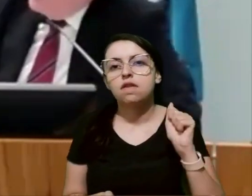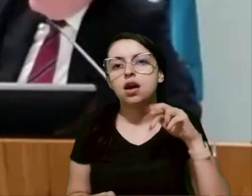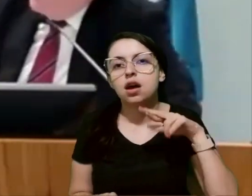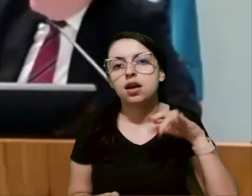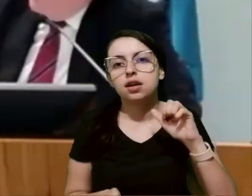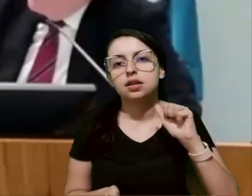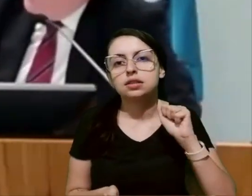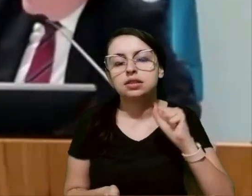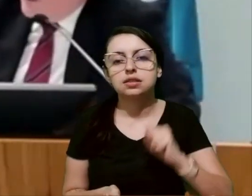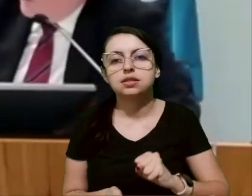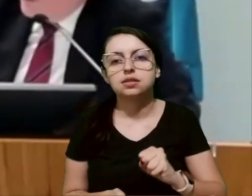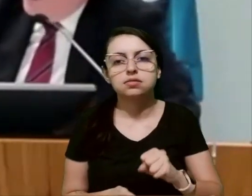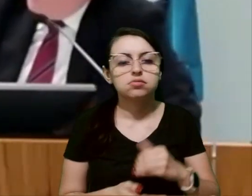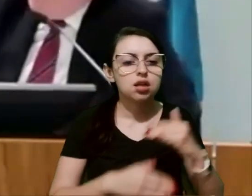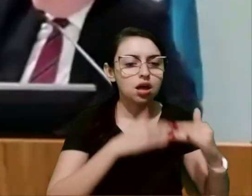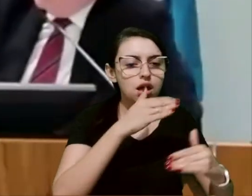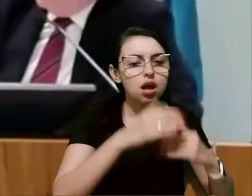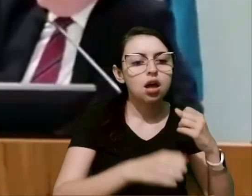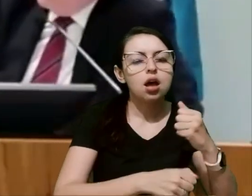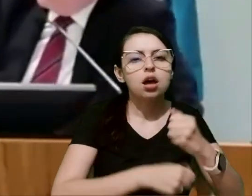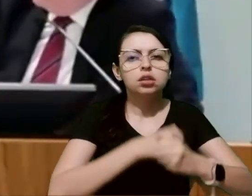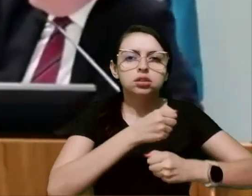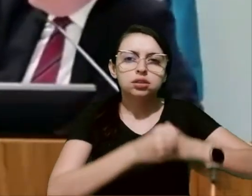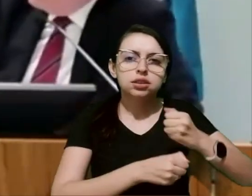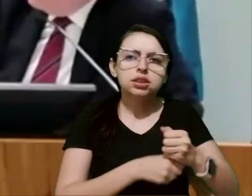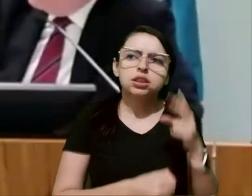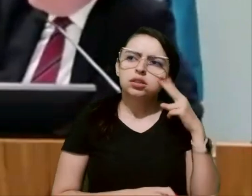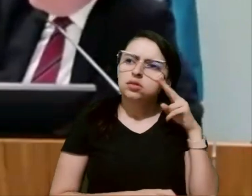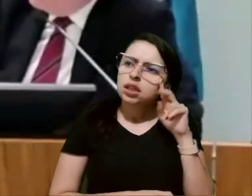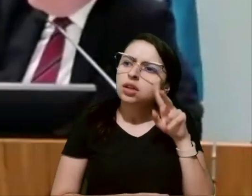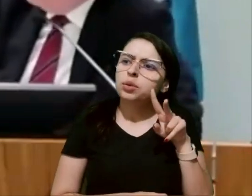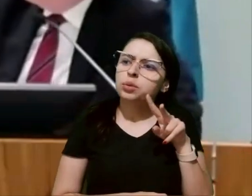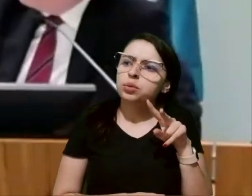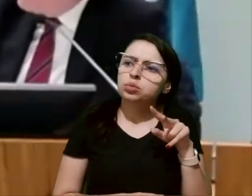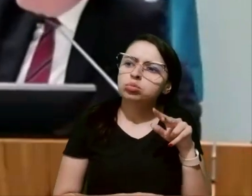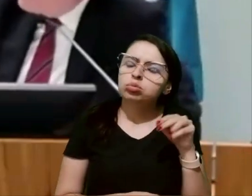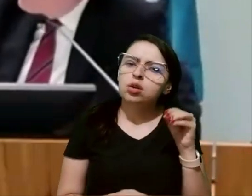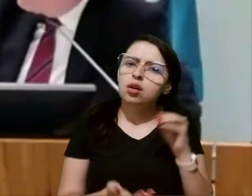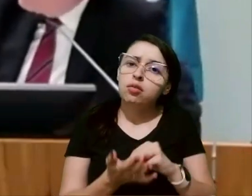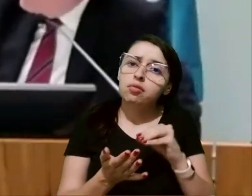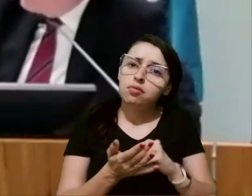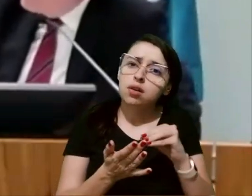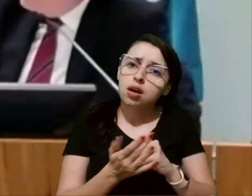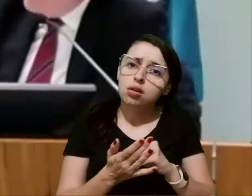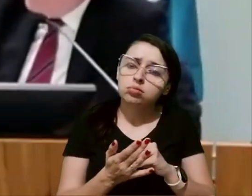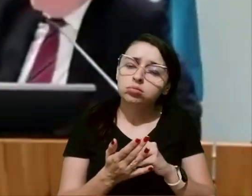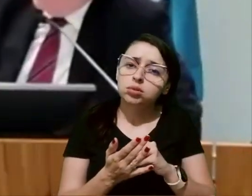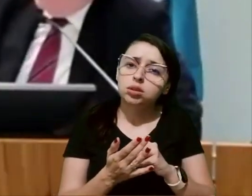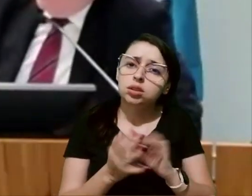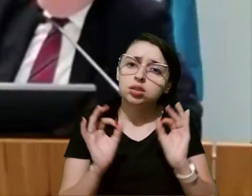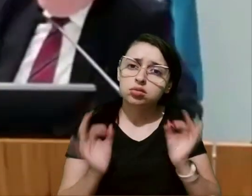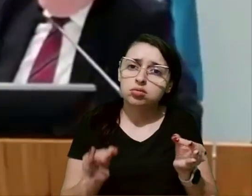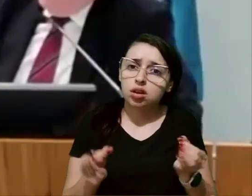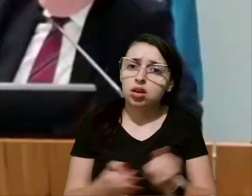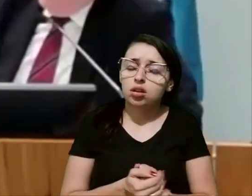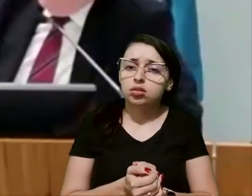porque ao longo de vários anos se percebeu uma certa ineficiência no sistema.